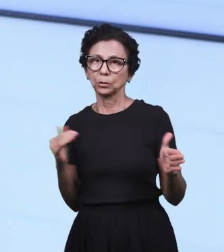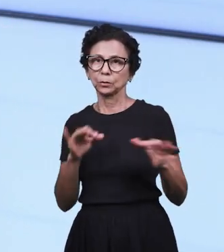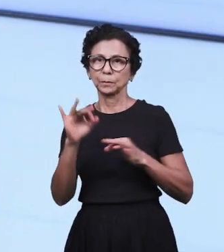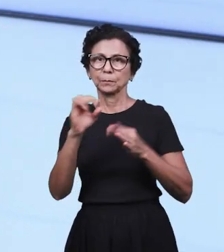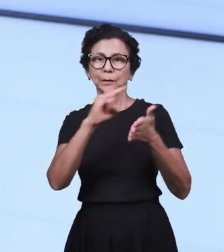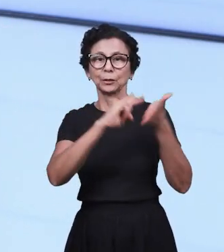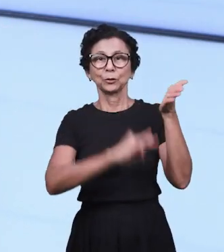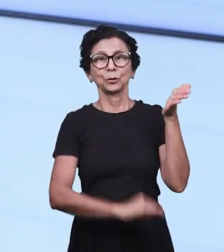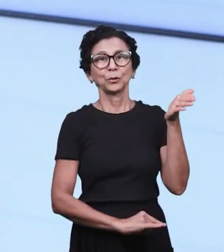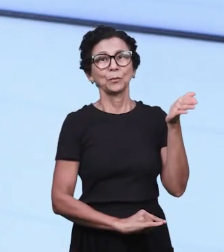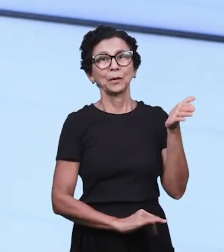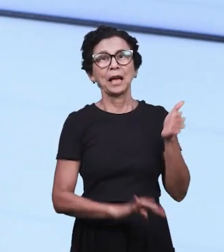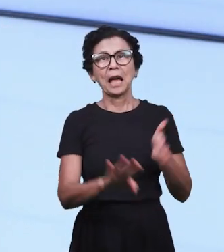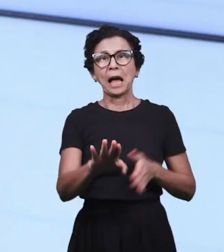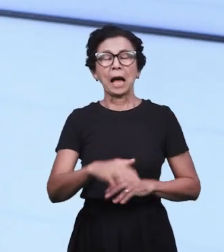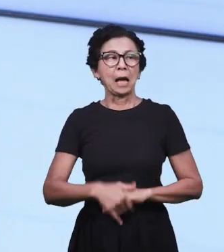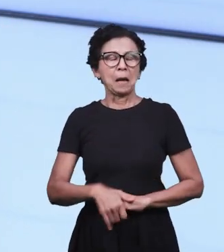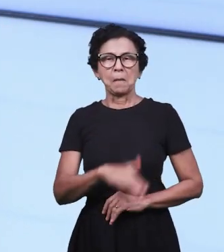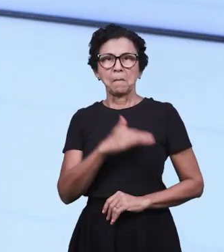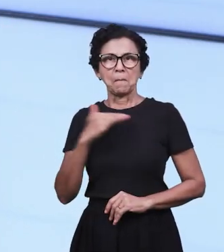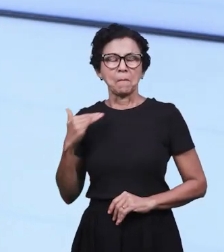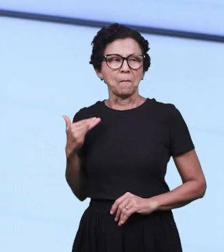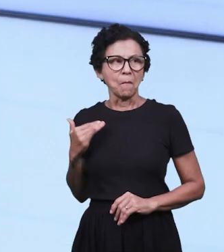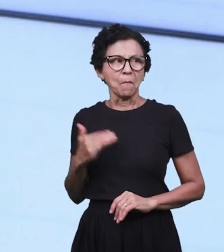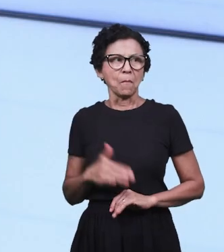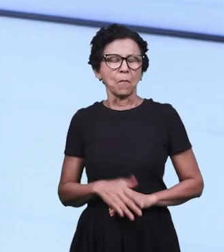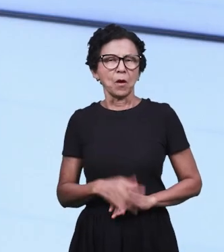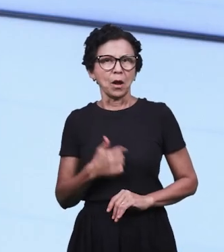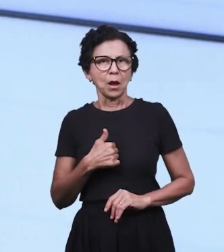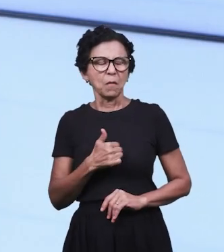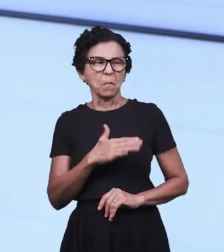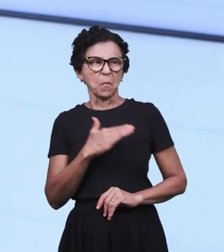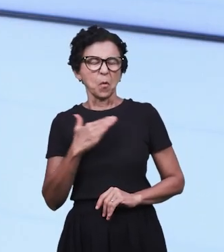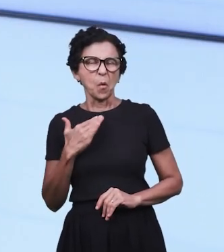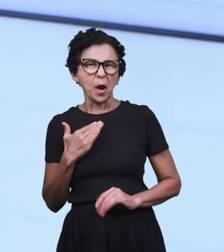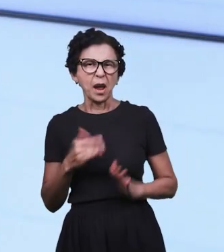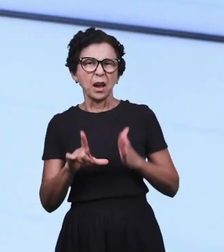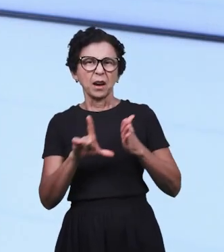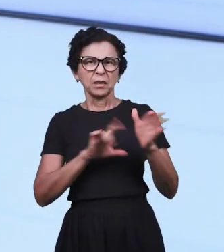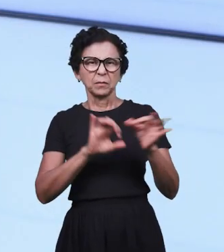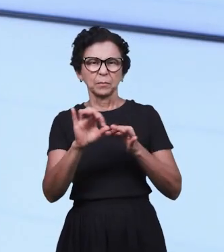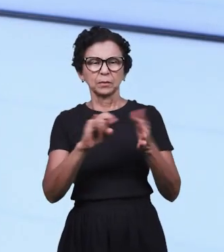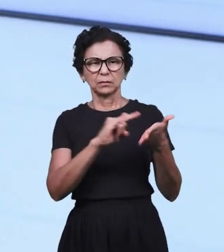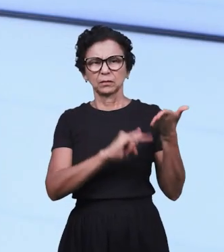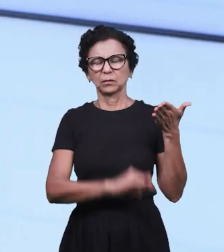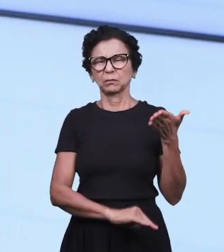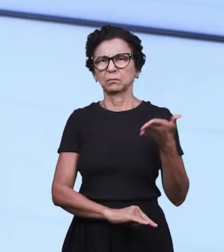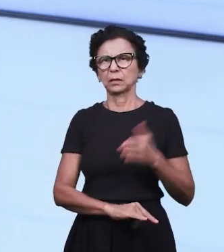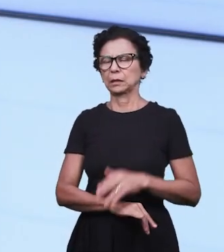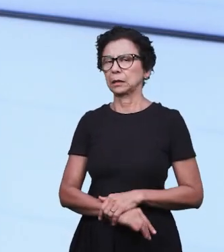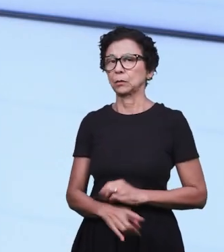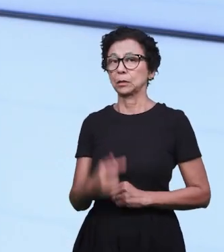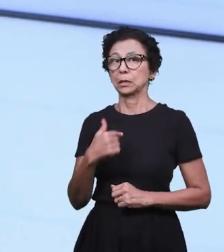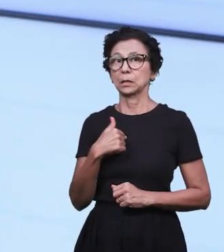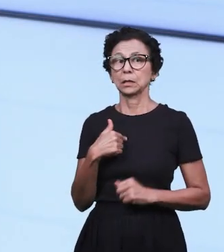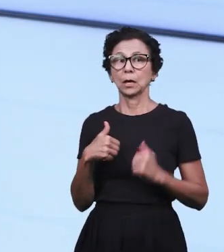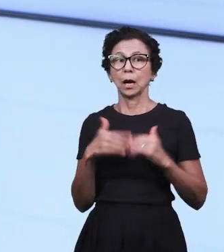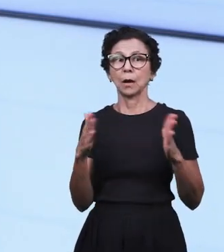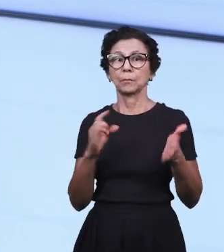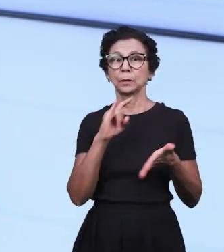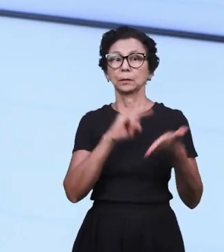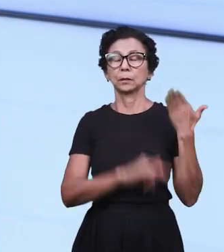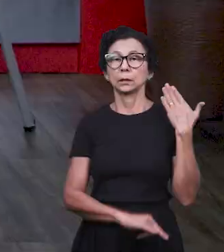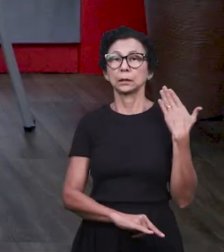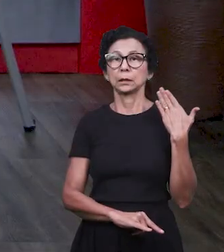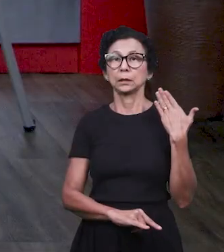têm muito preconceito, porque alguns acham até assim que se abrir um testamento, vai antecipar